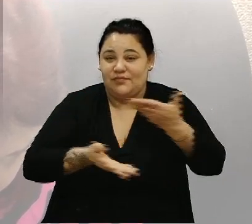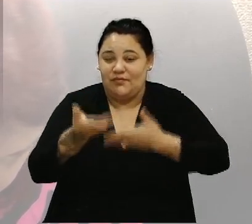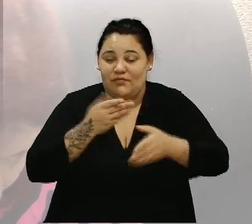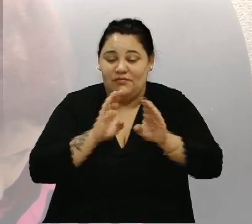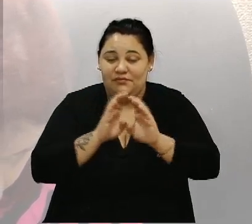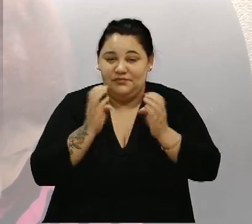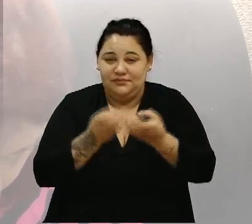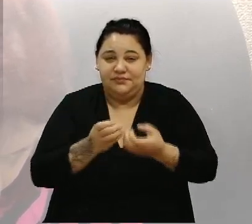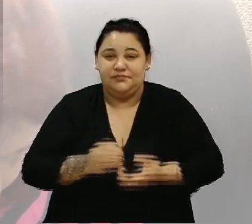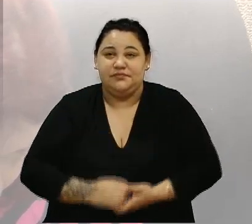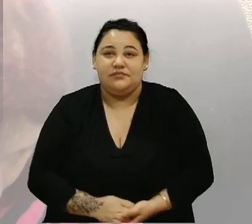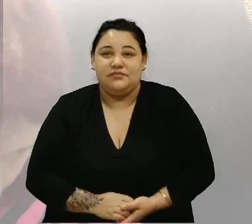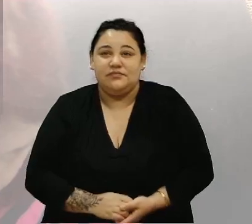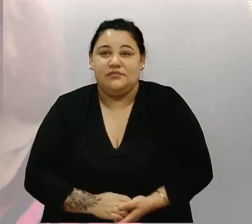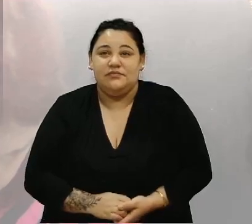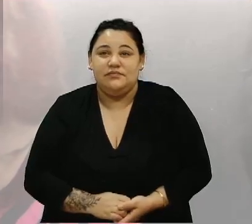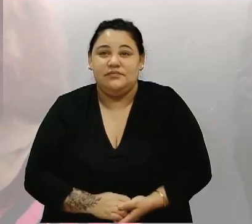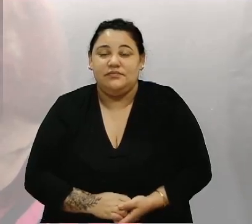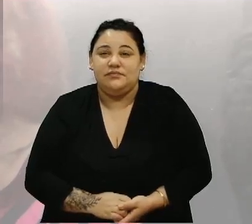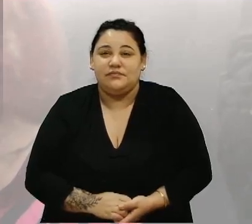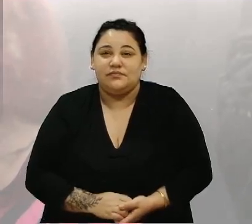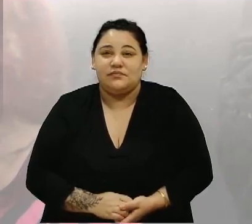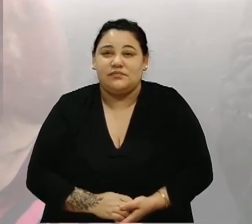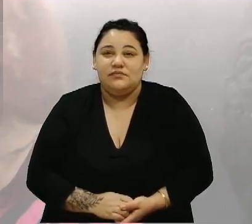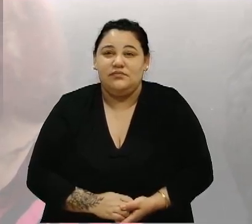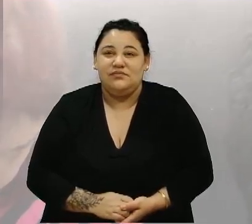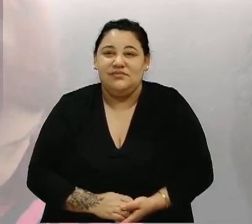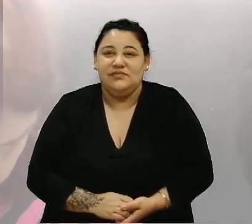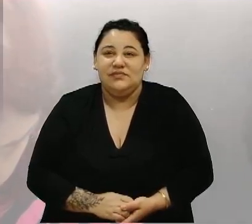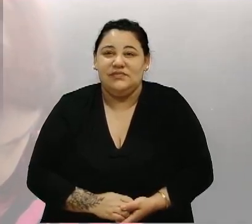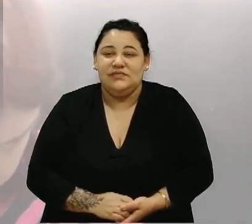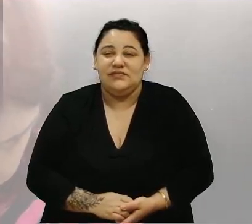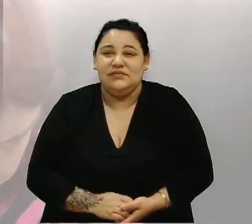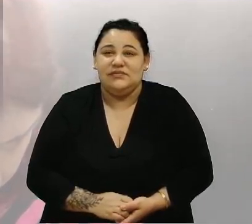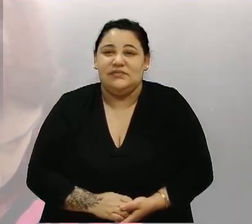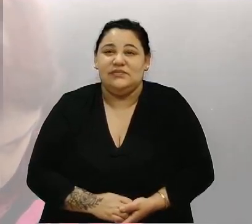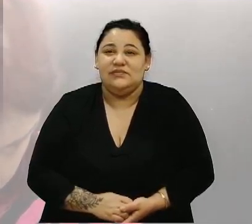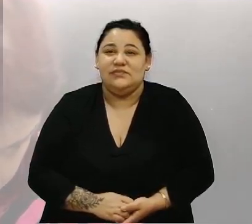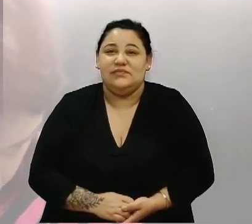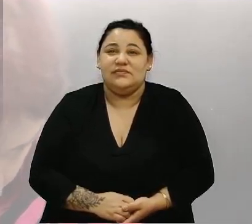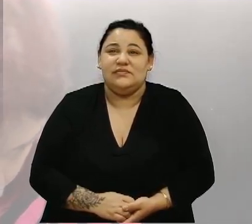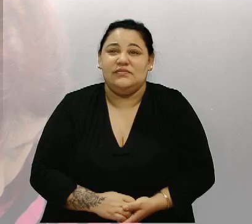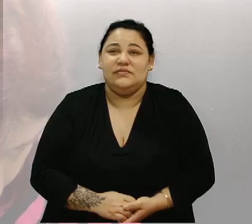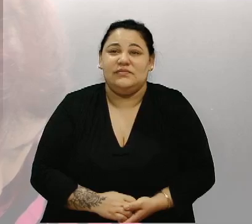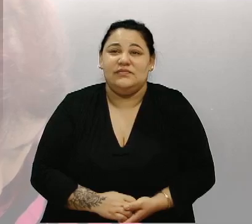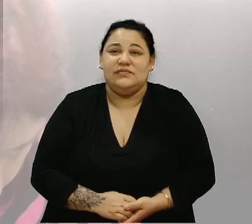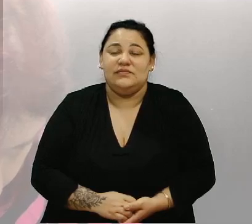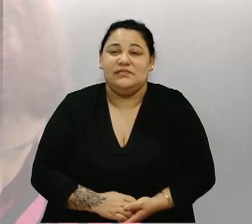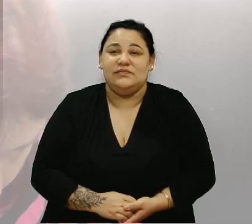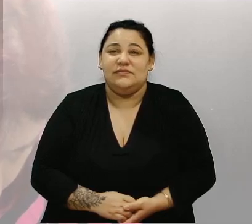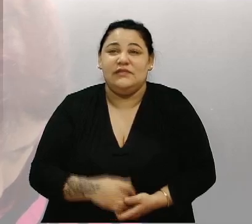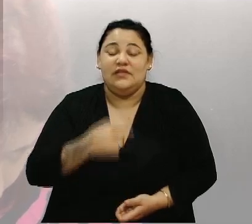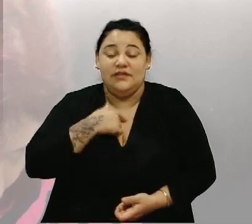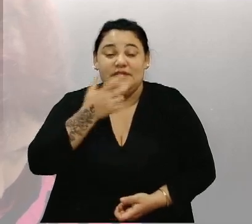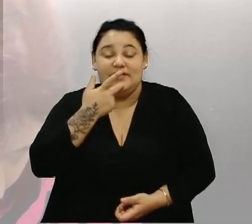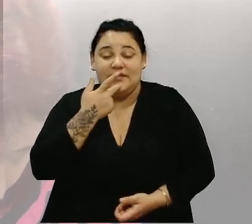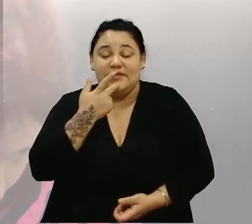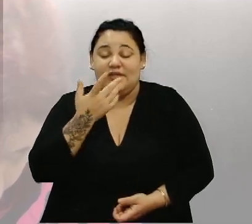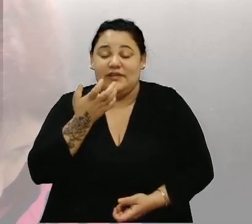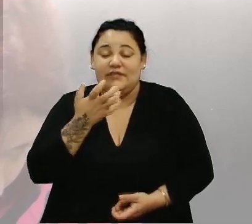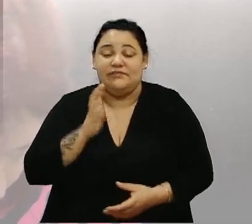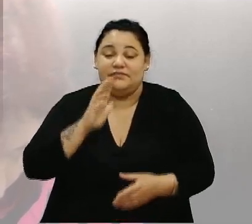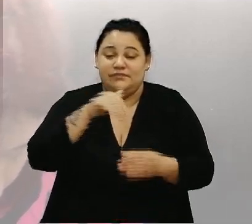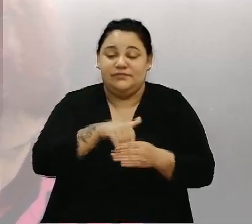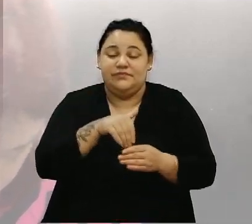comunidade. Bem, apesar disso, eu quero dizer aqui que eu votarei favorável, porque a